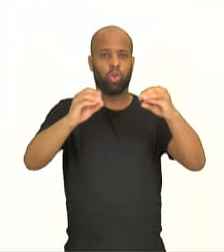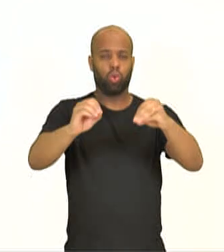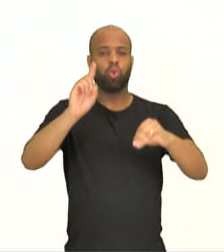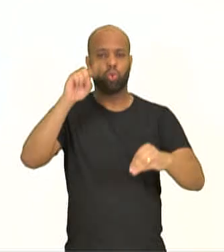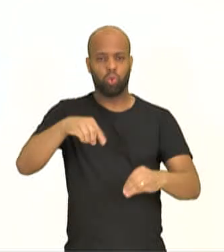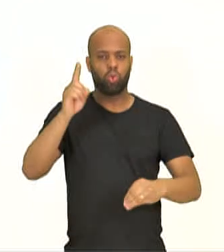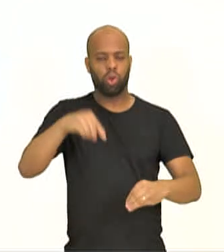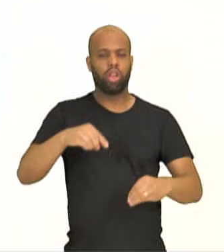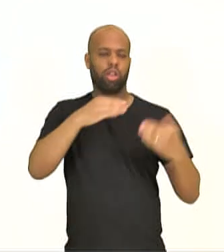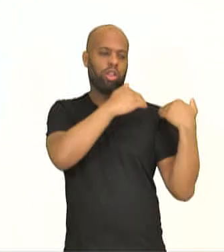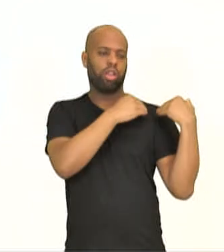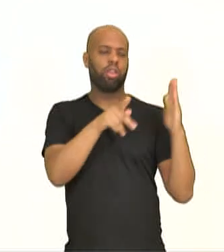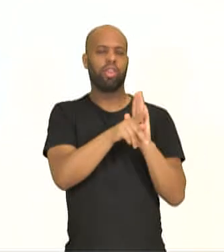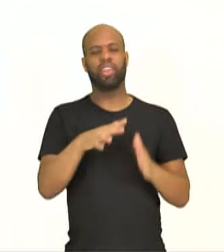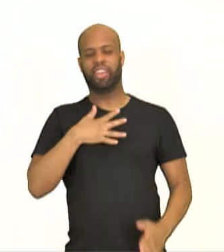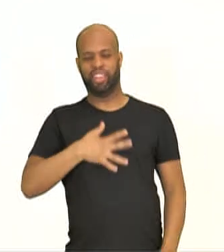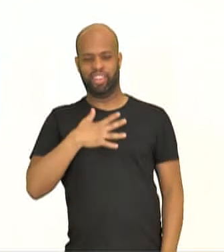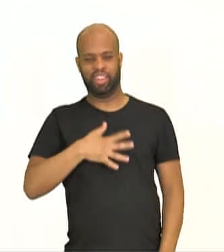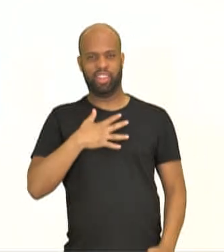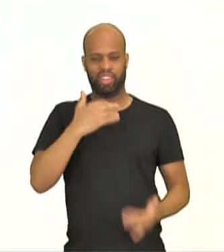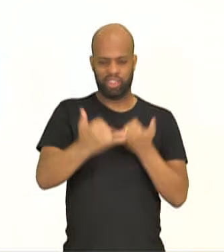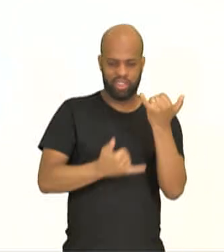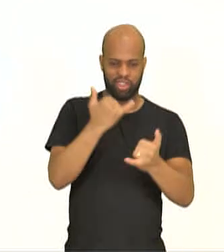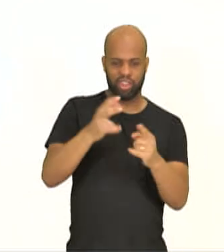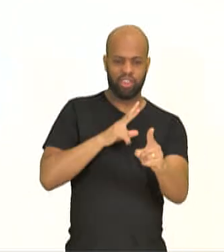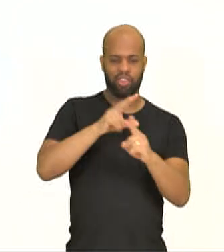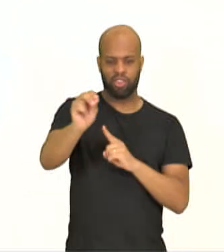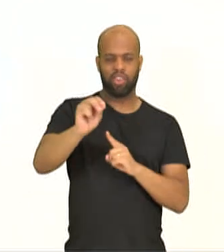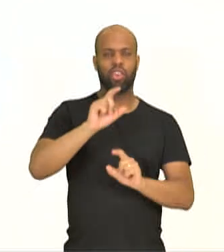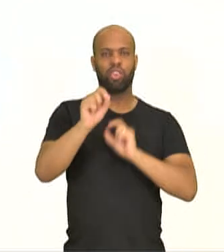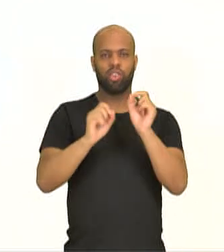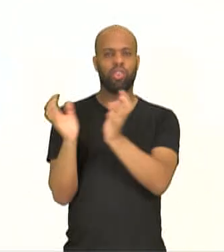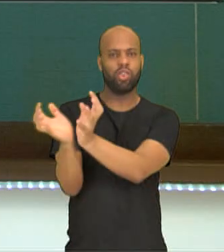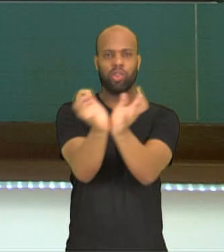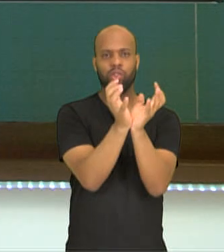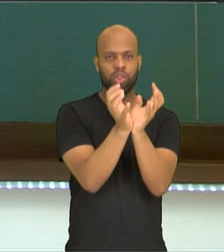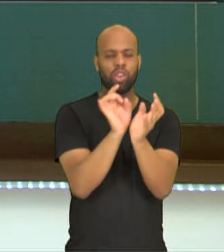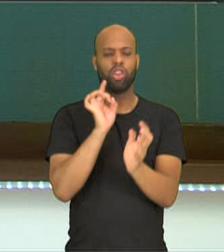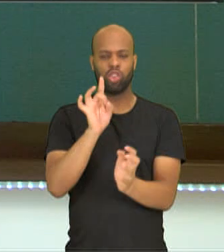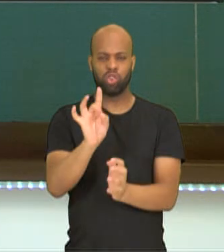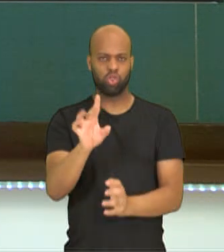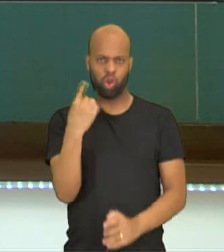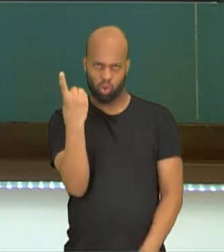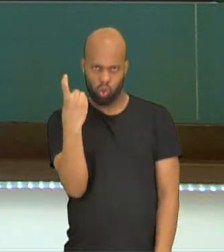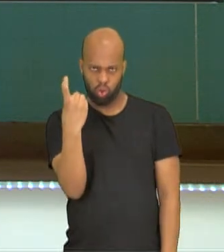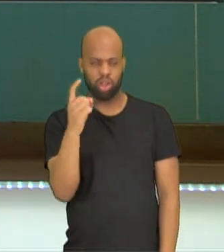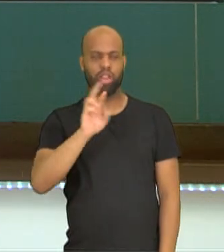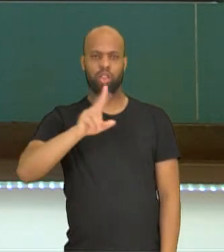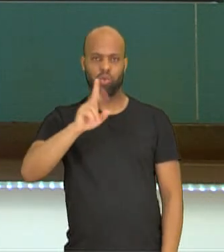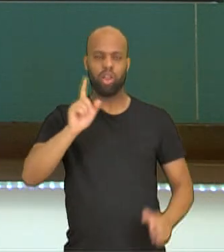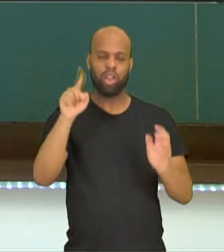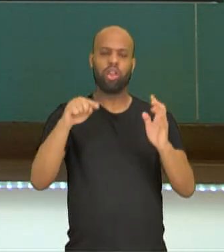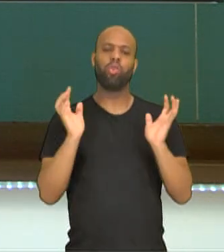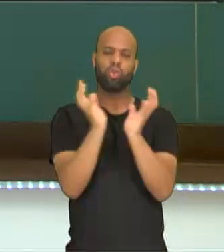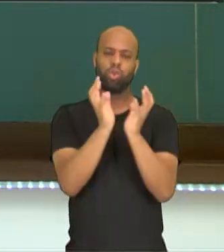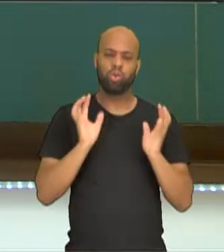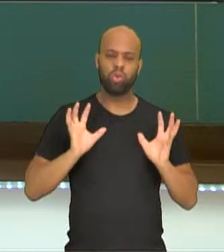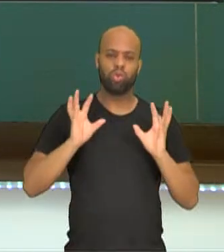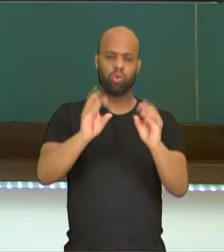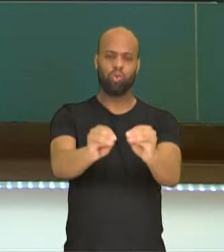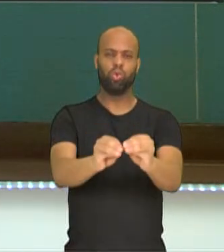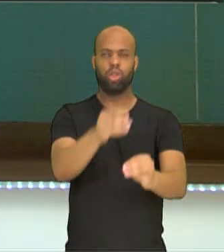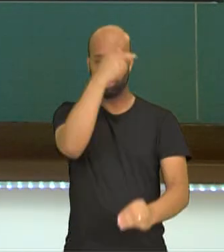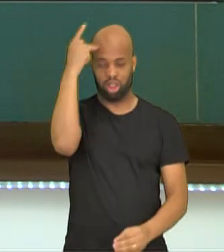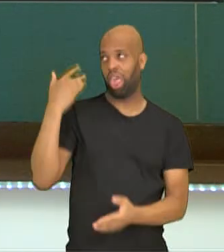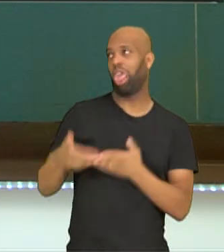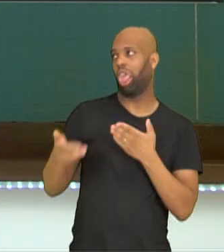responsáveis pelo prazer de jogar e essa vitória ela é coletiva, ela nunca é individual e ela nunca deixa alguém com um sentimento